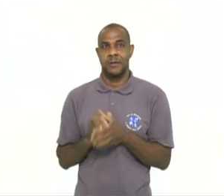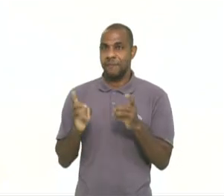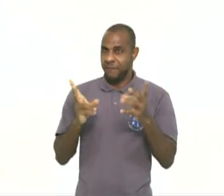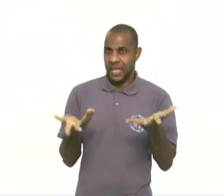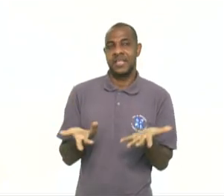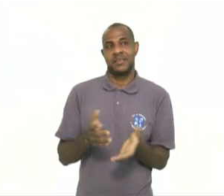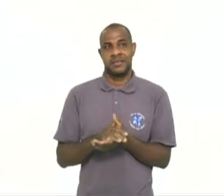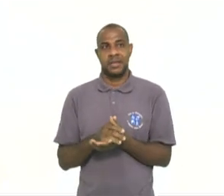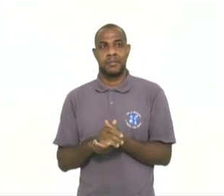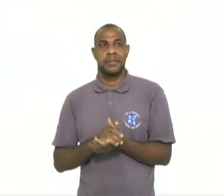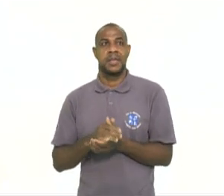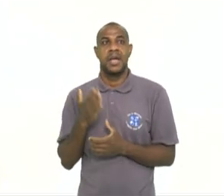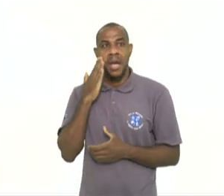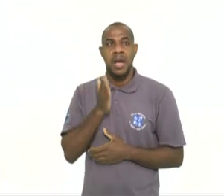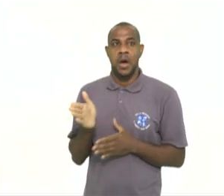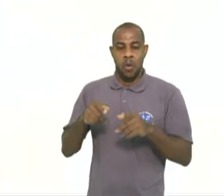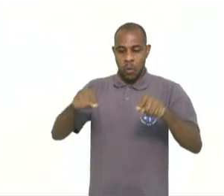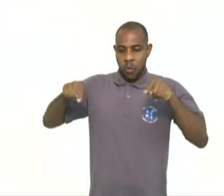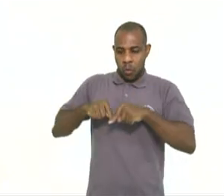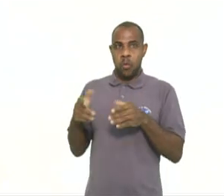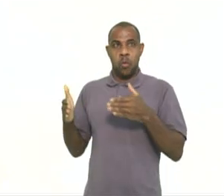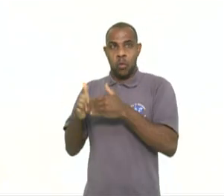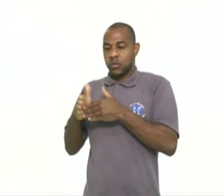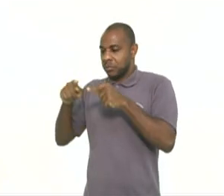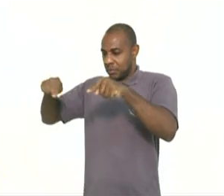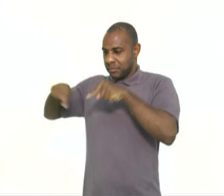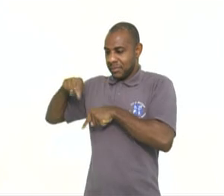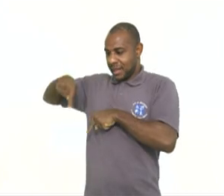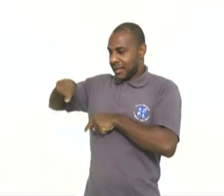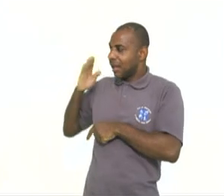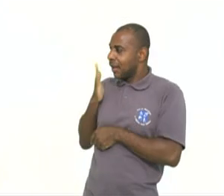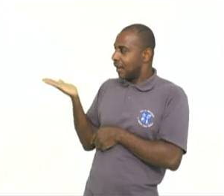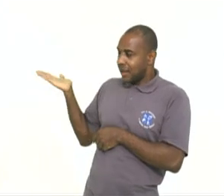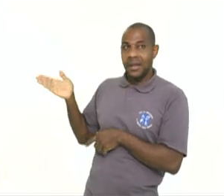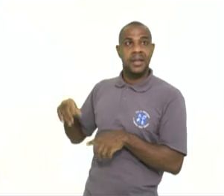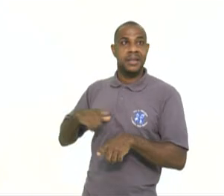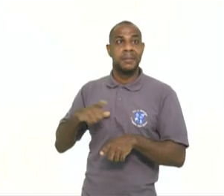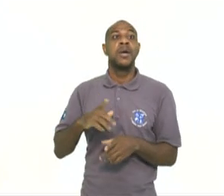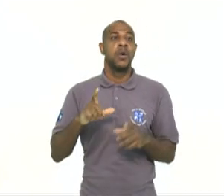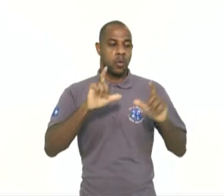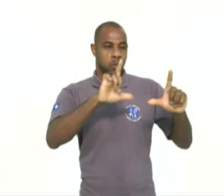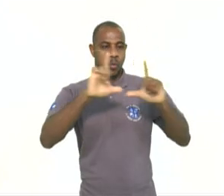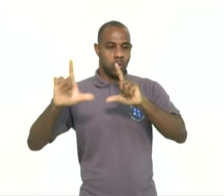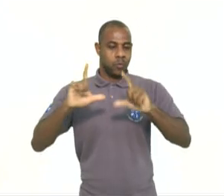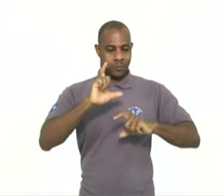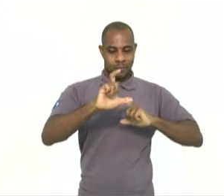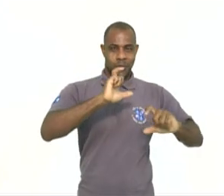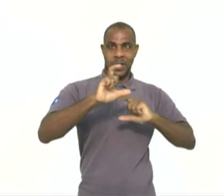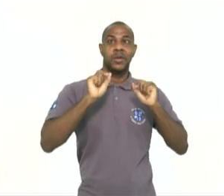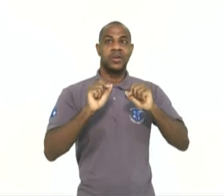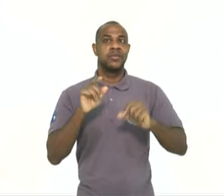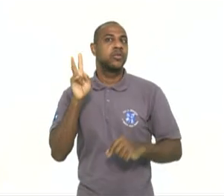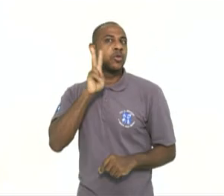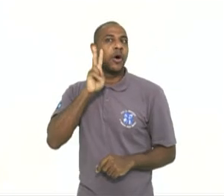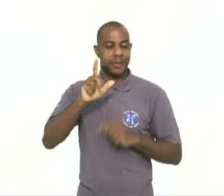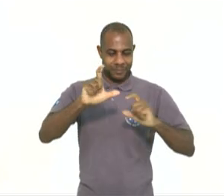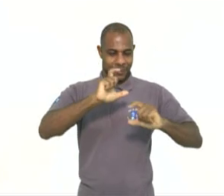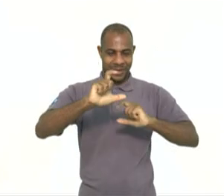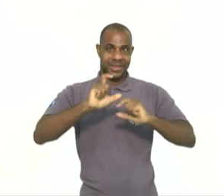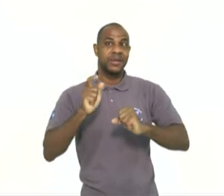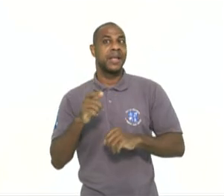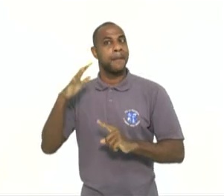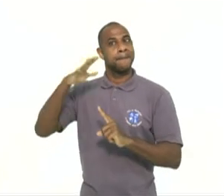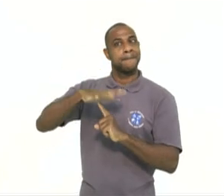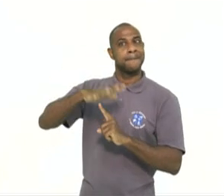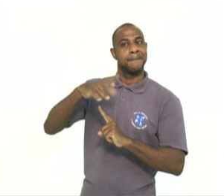hoje em dia e aqui nesse último cantinho a gente tem os quadrinhos paranaenses né que a gente tem uma produção bem legal de quadrinhos